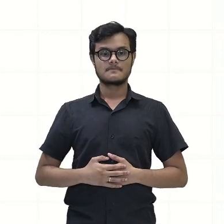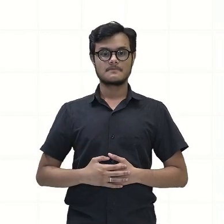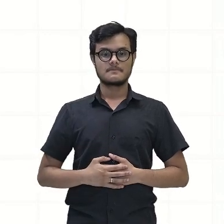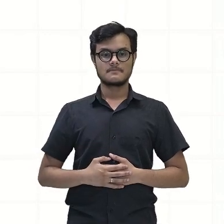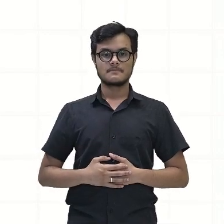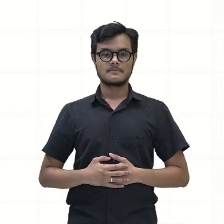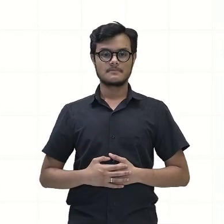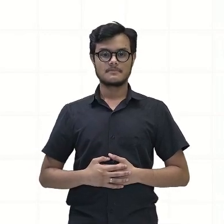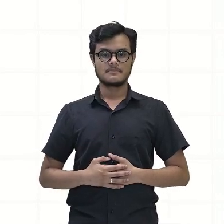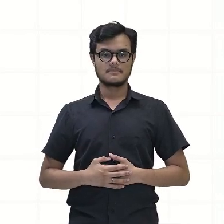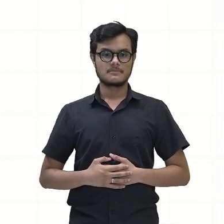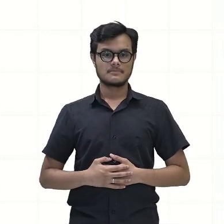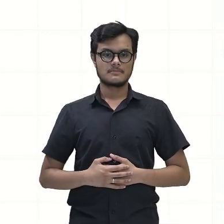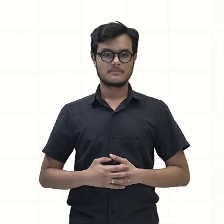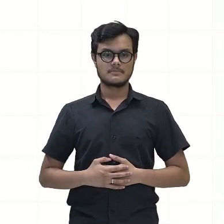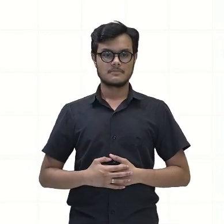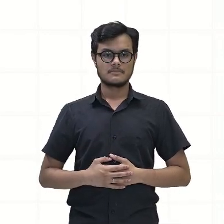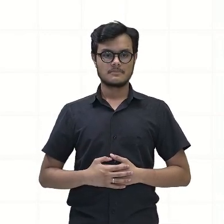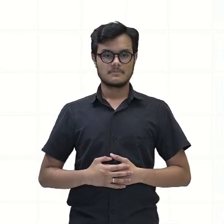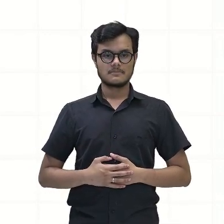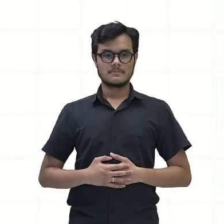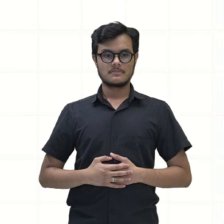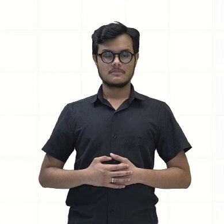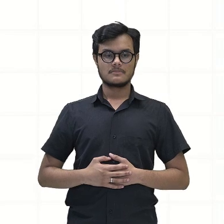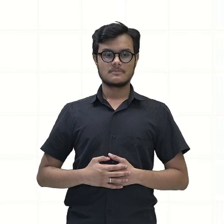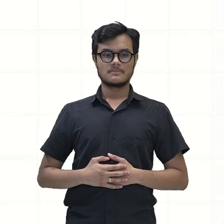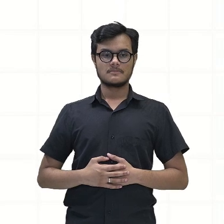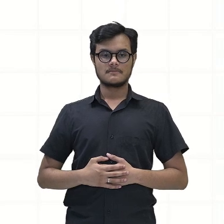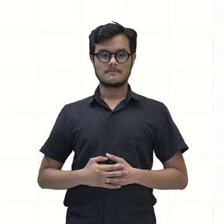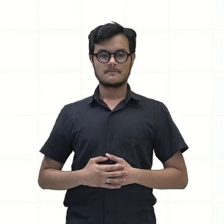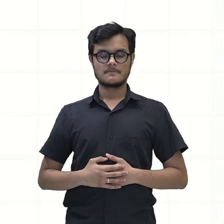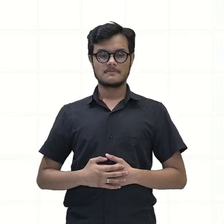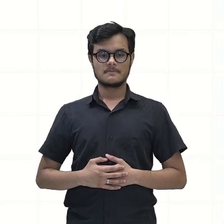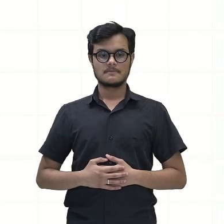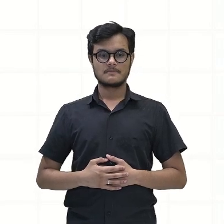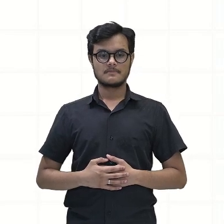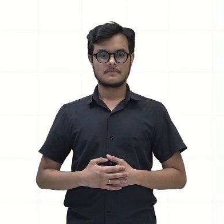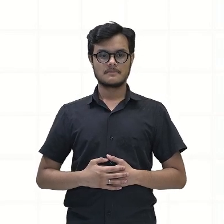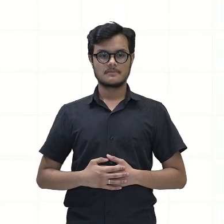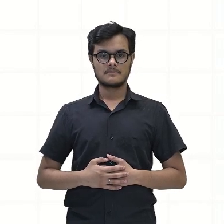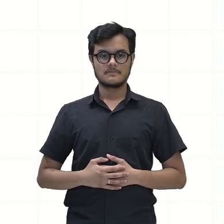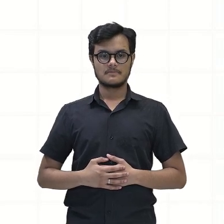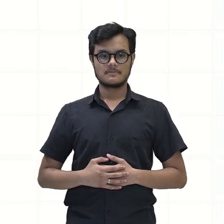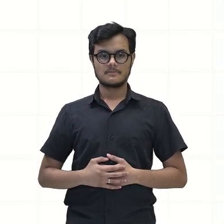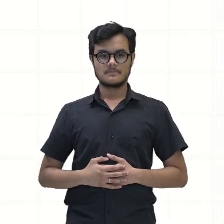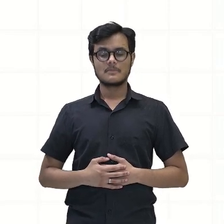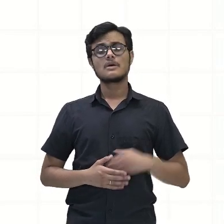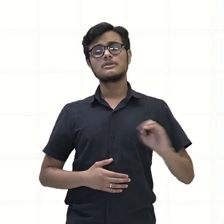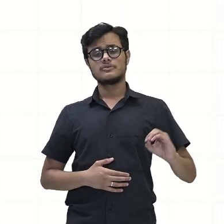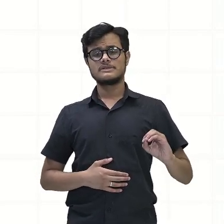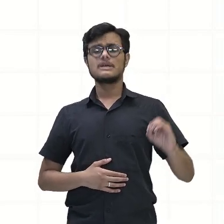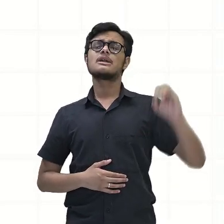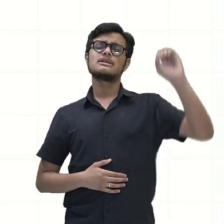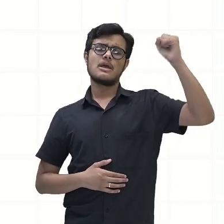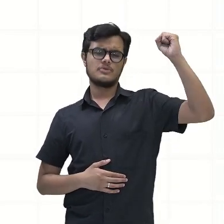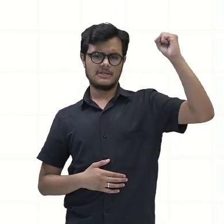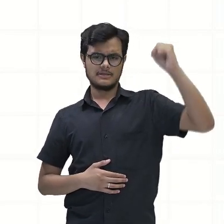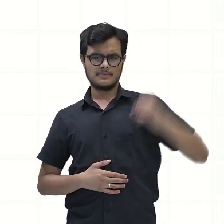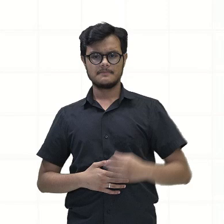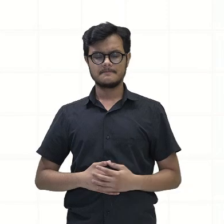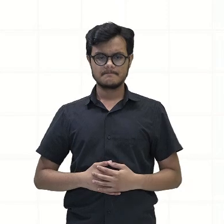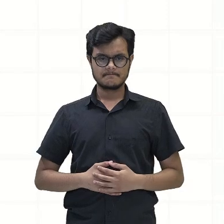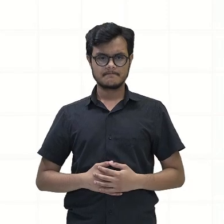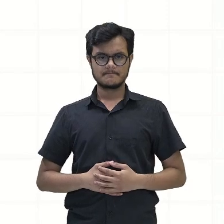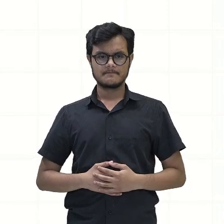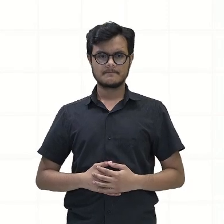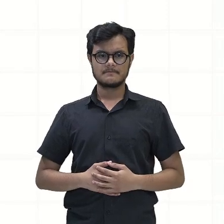59, até aqui 80 anos ou mais, né? Então ele parou aí no 80 e enquadra esse grupo,